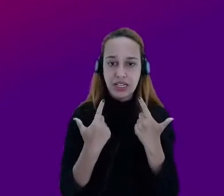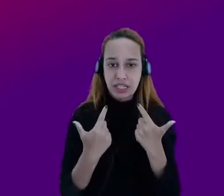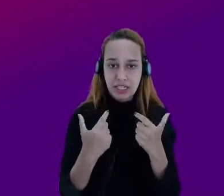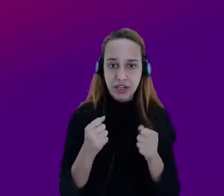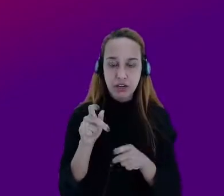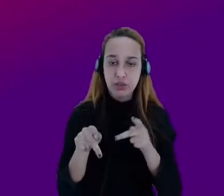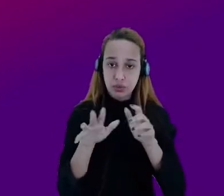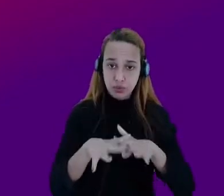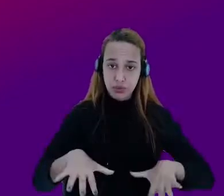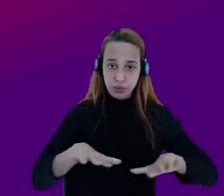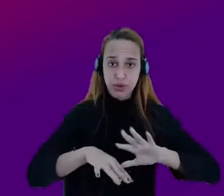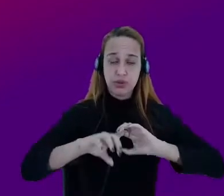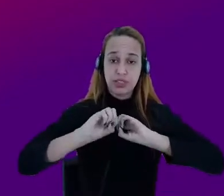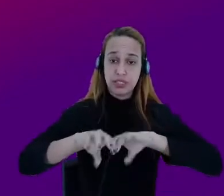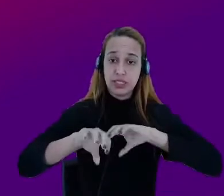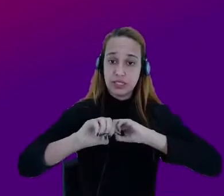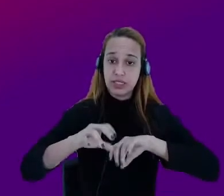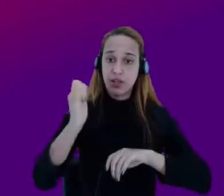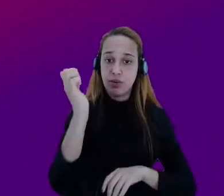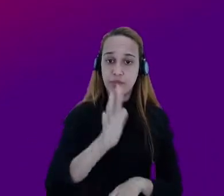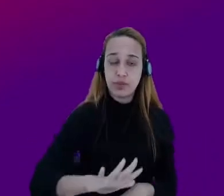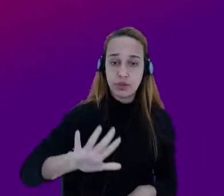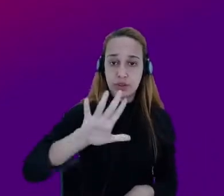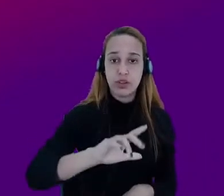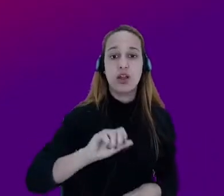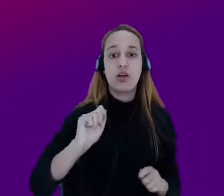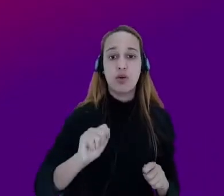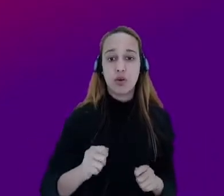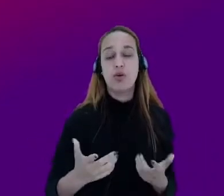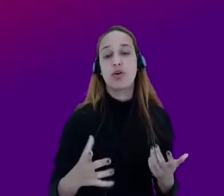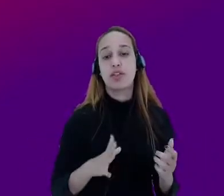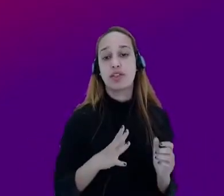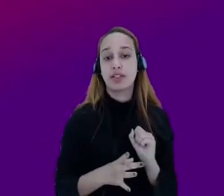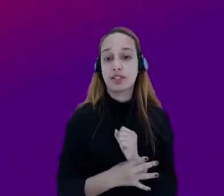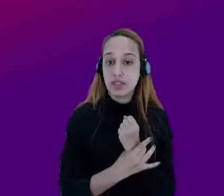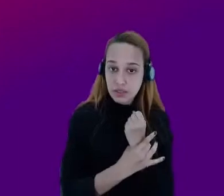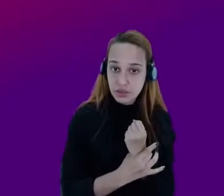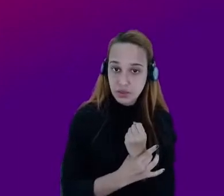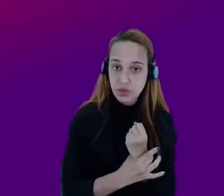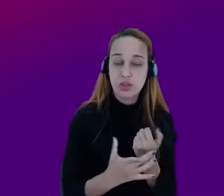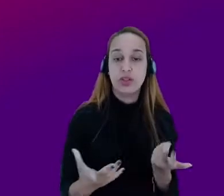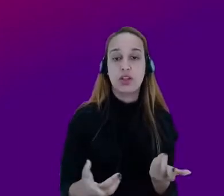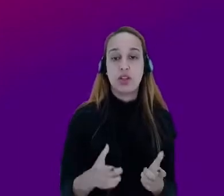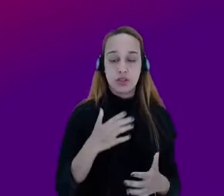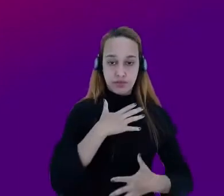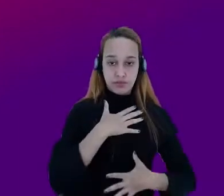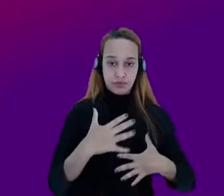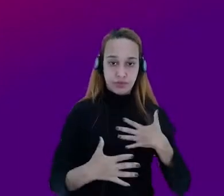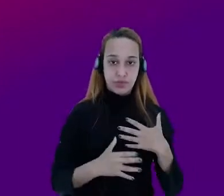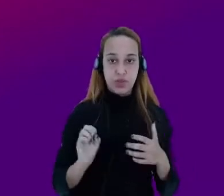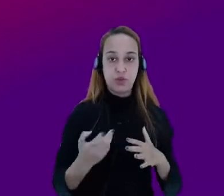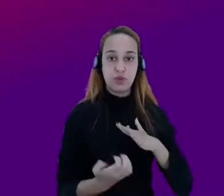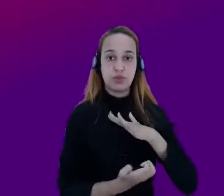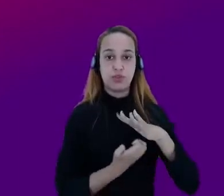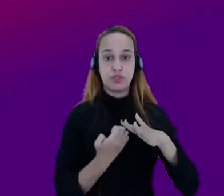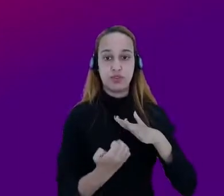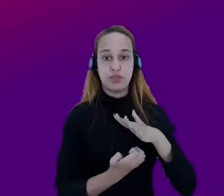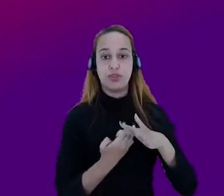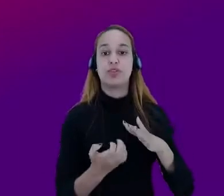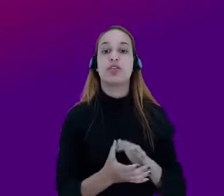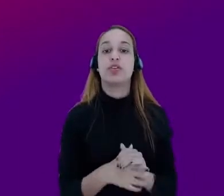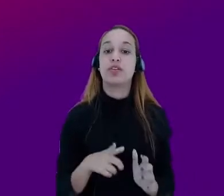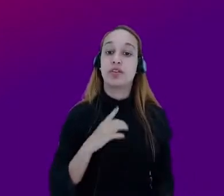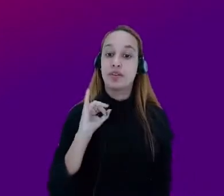ensinar o brasileiro a consumir seguro, tanto como pessoa física quanto pessoa jurídica. Existem